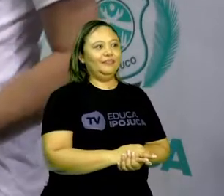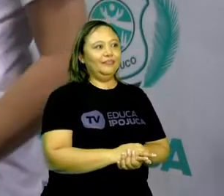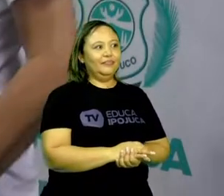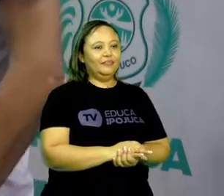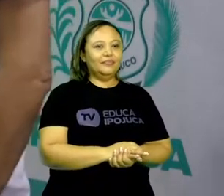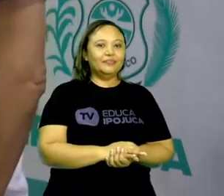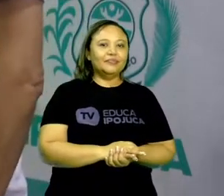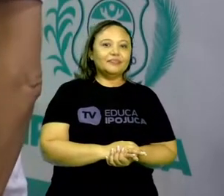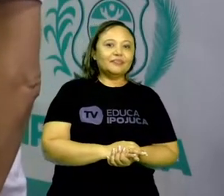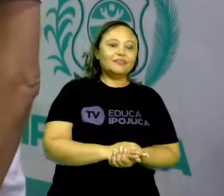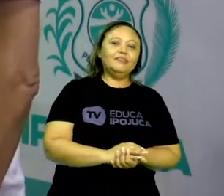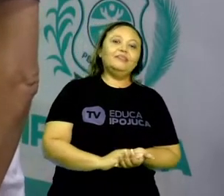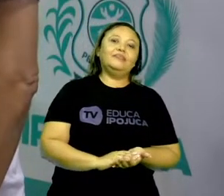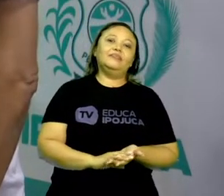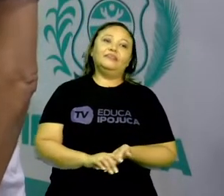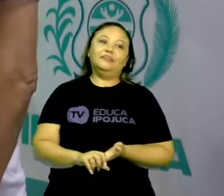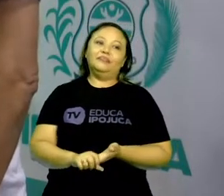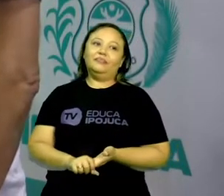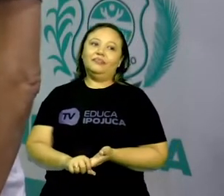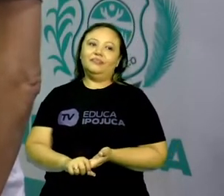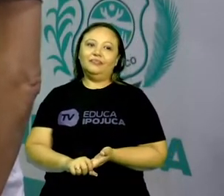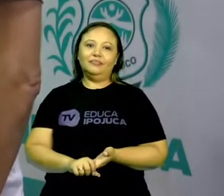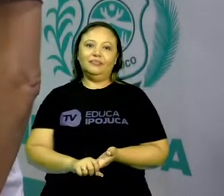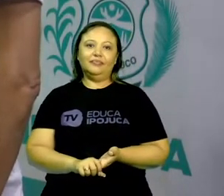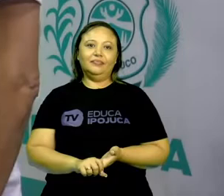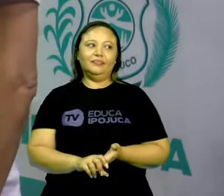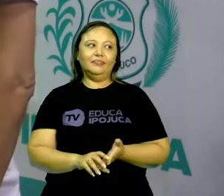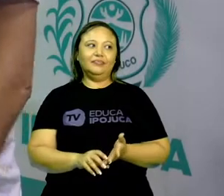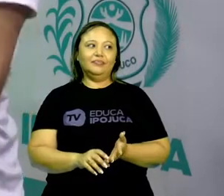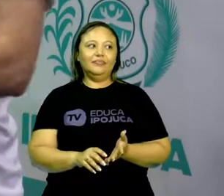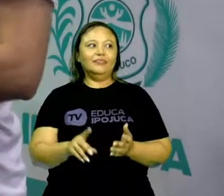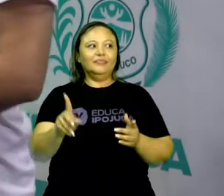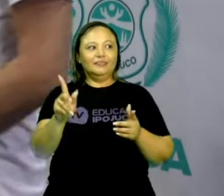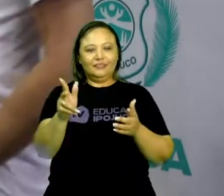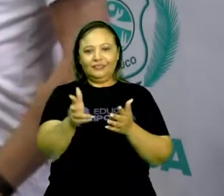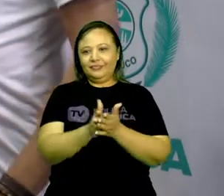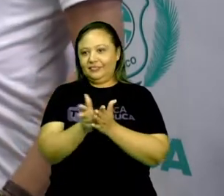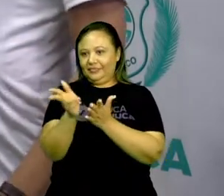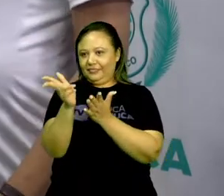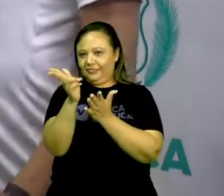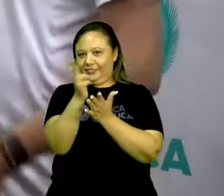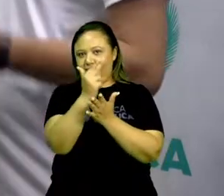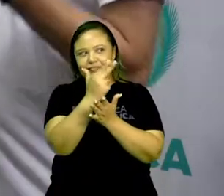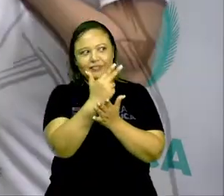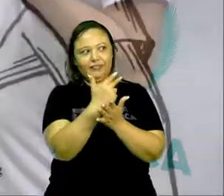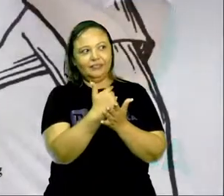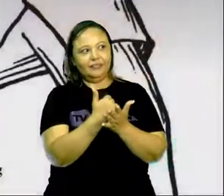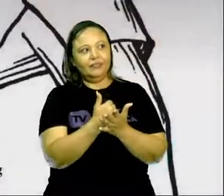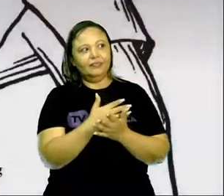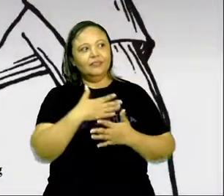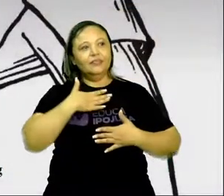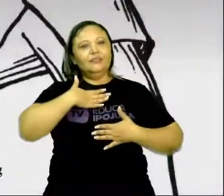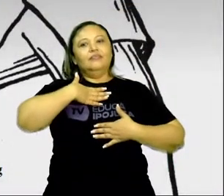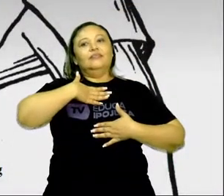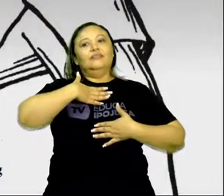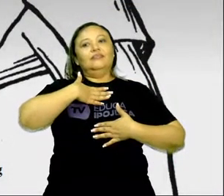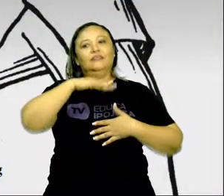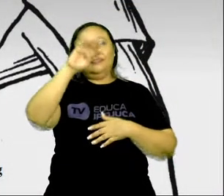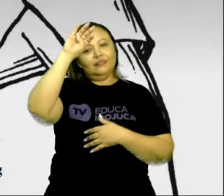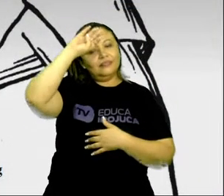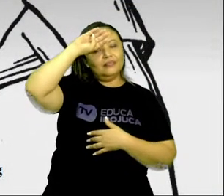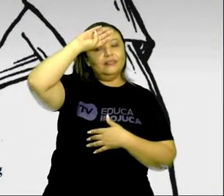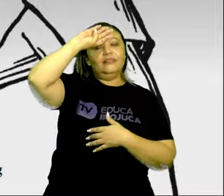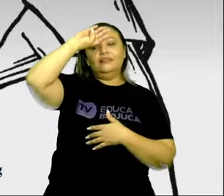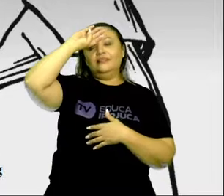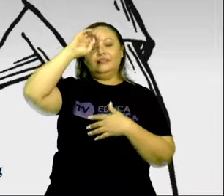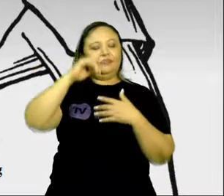Vamos nessa! Bora, Mofi! Foi. Olha ali, tá vendo? Oh, meu Deus, como sofro!